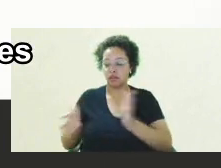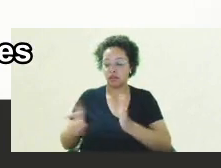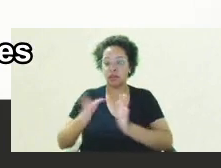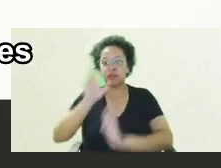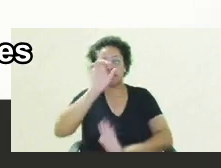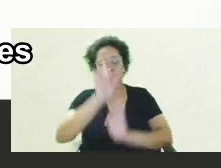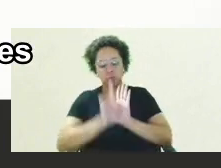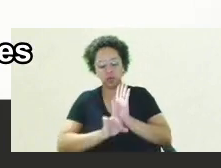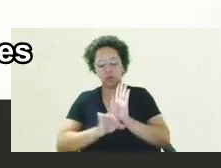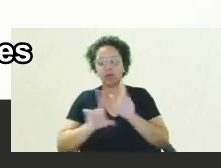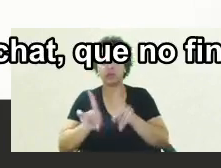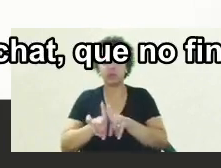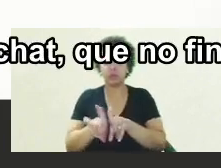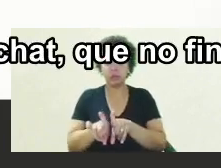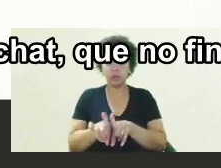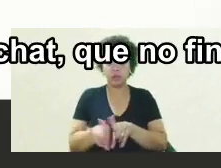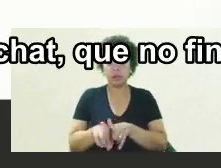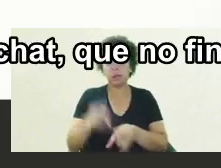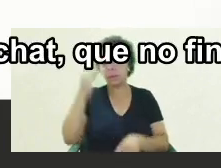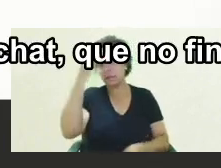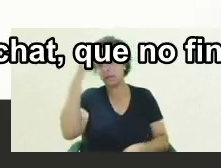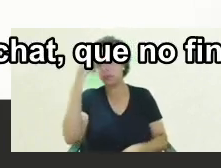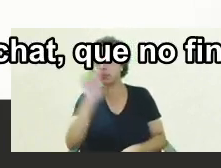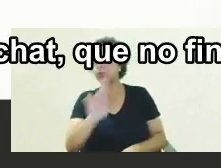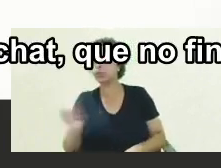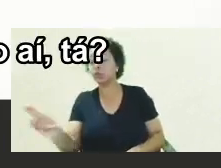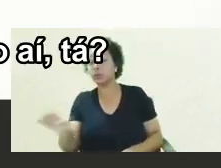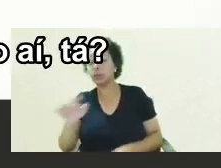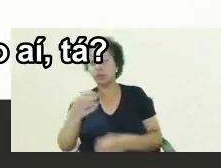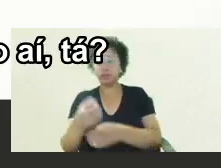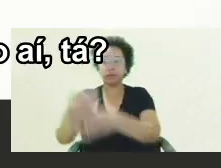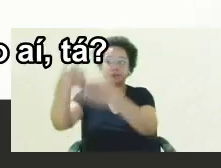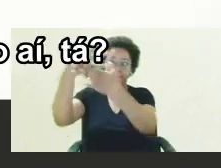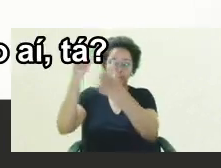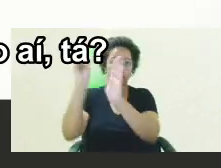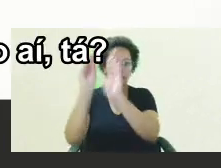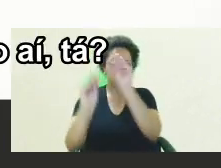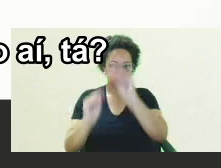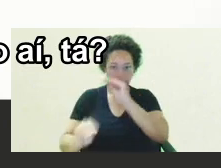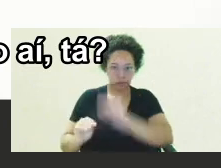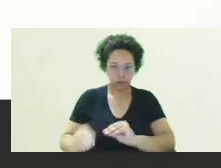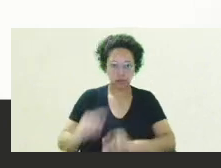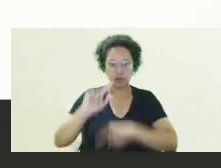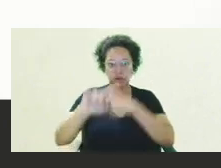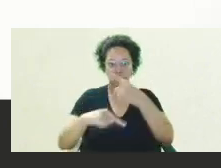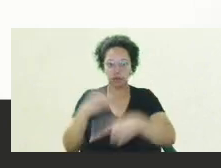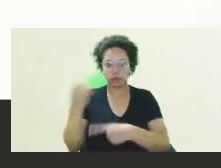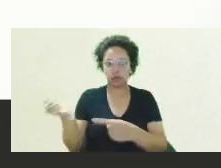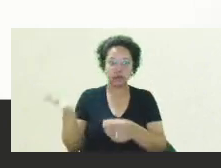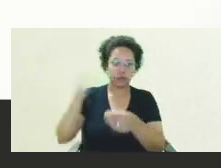Então, pensem aí em nomes para a nossa novela, coloca aí no chat, que no final a gente retoma esse assunto aí, tá?